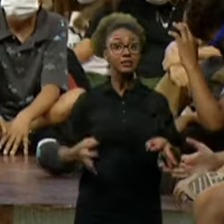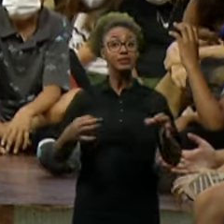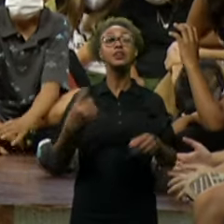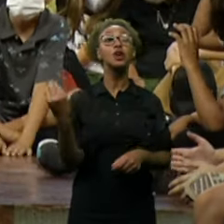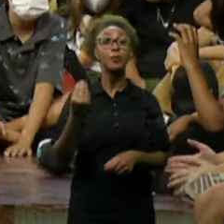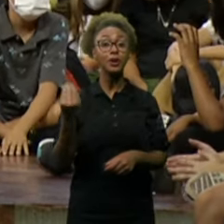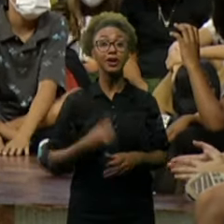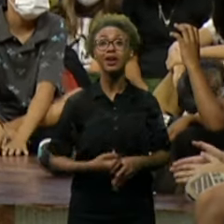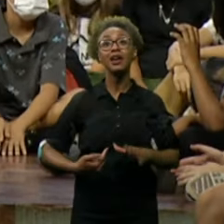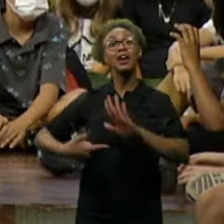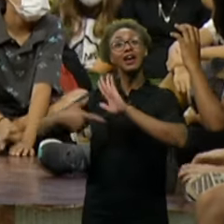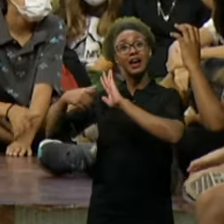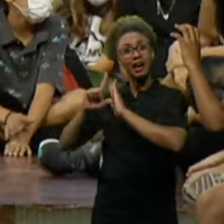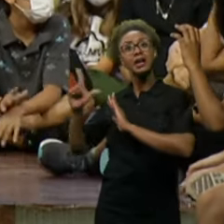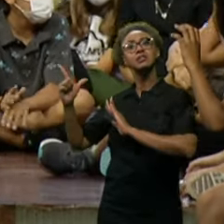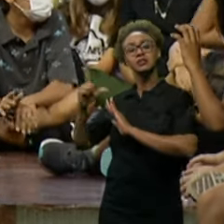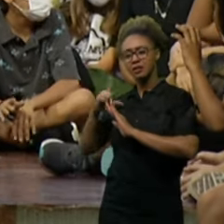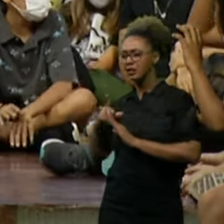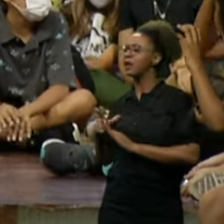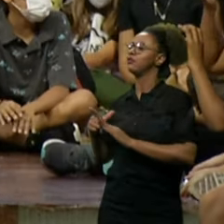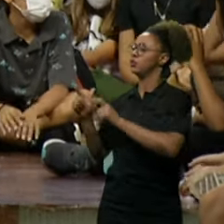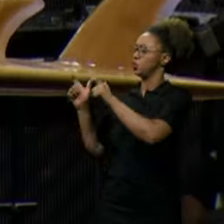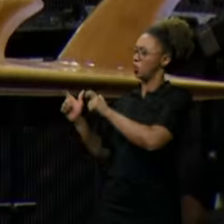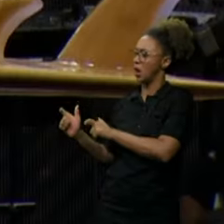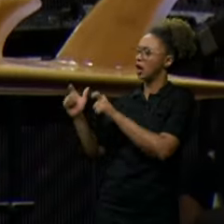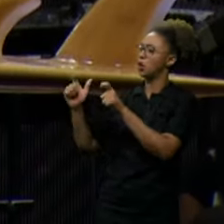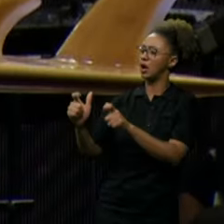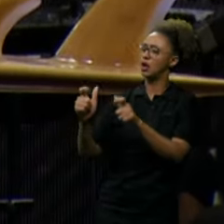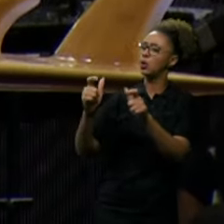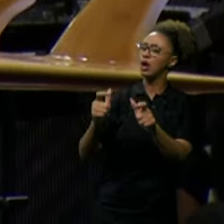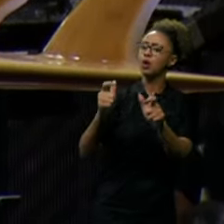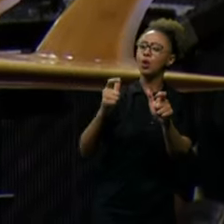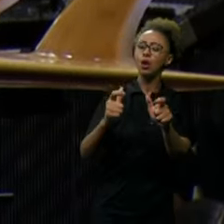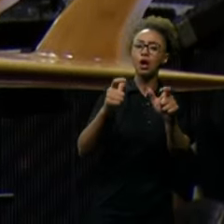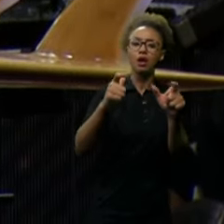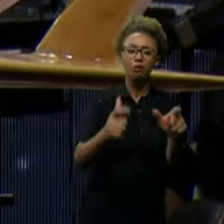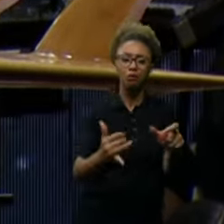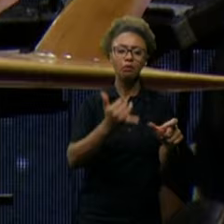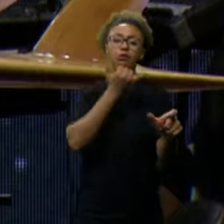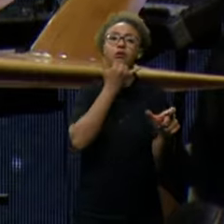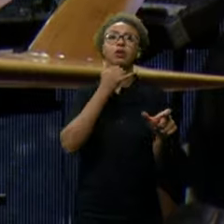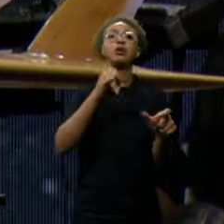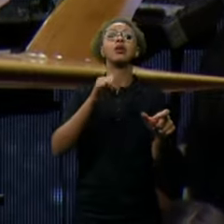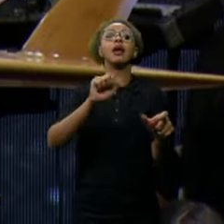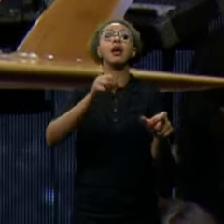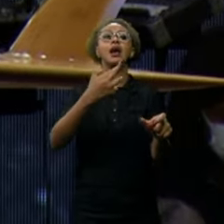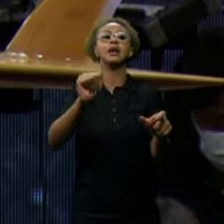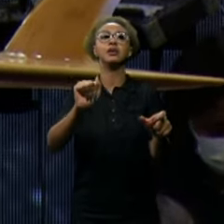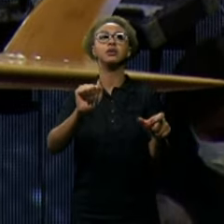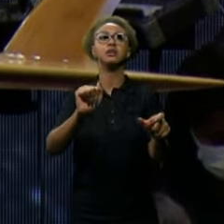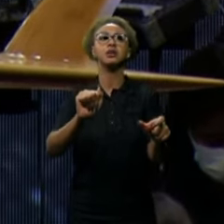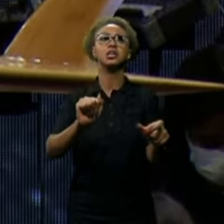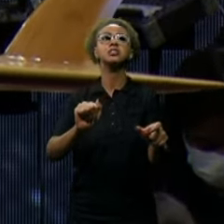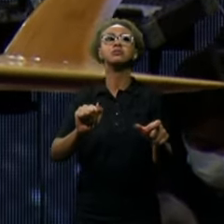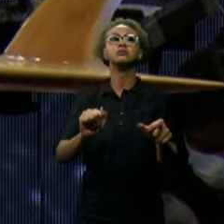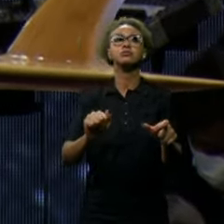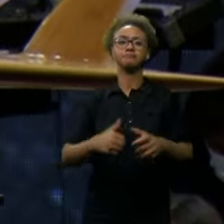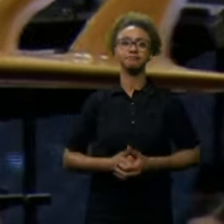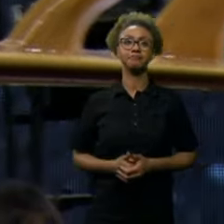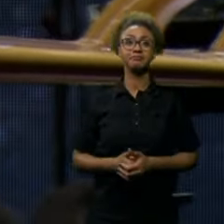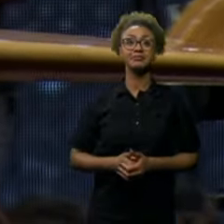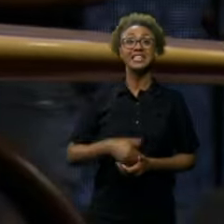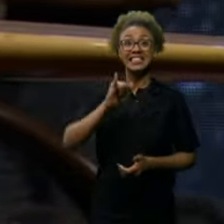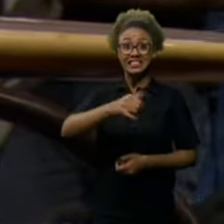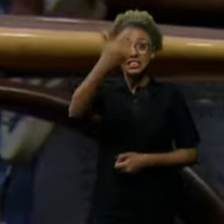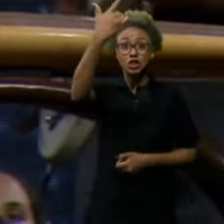é porque ele passou por muitos lugares mas parou em harã porque tem coisas que você só descobre na tua vida que você está resolvido com aquilo quanto passa de